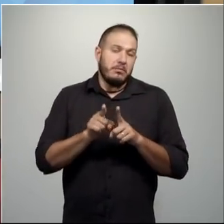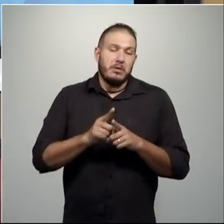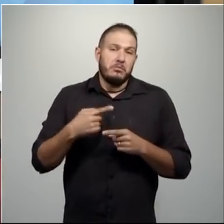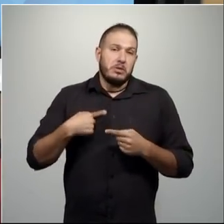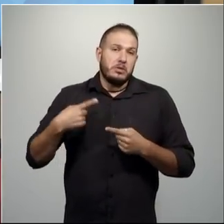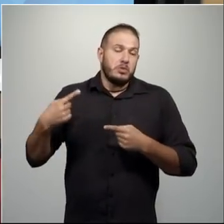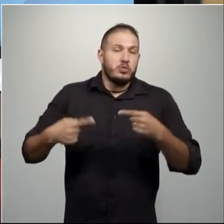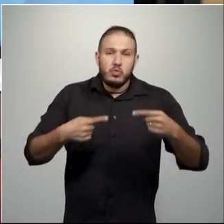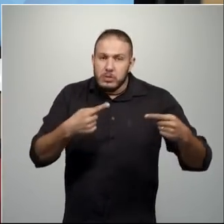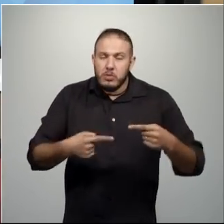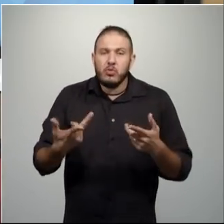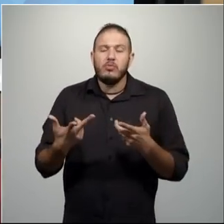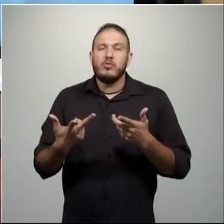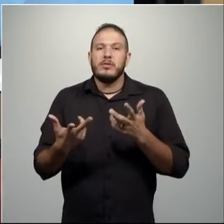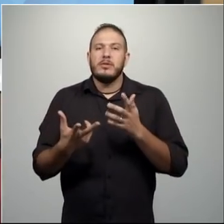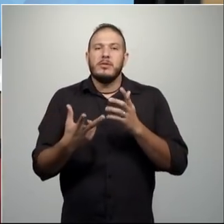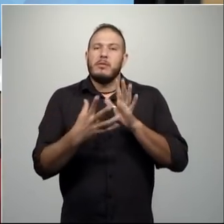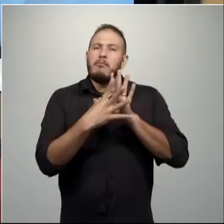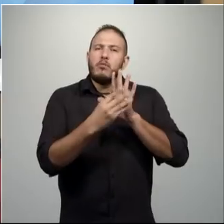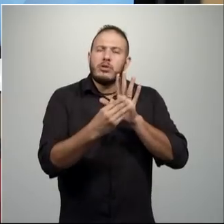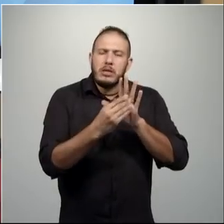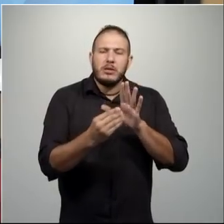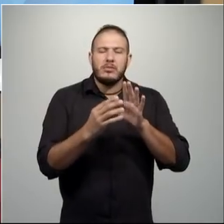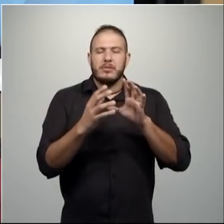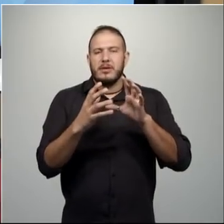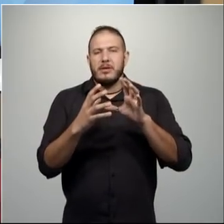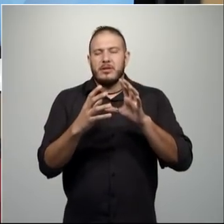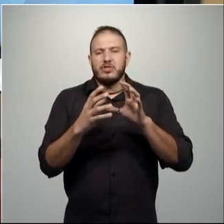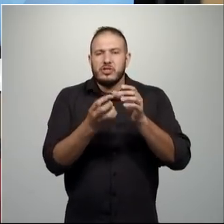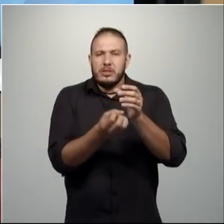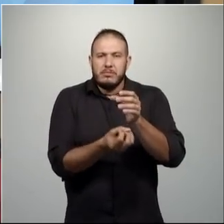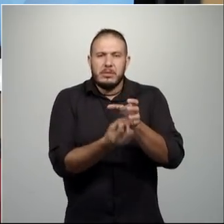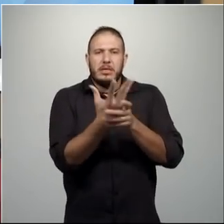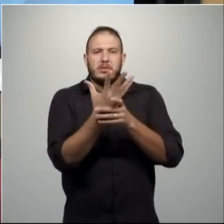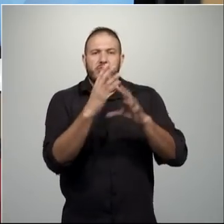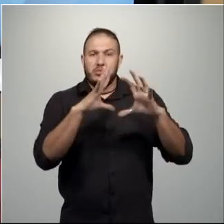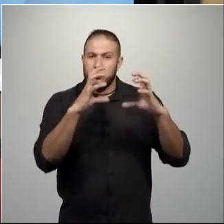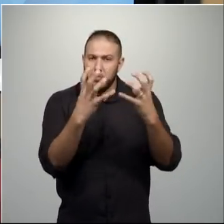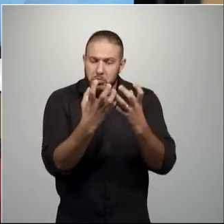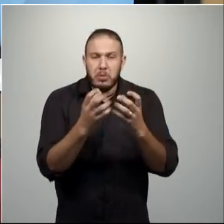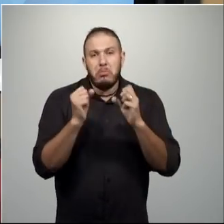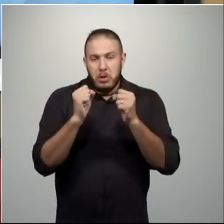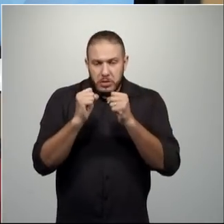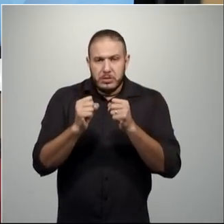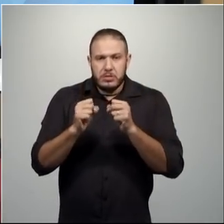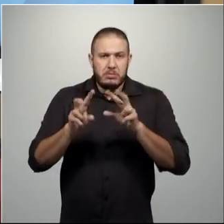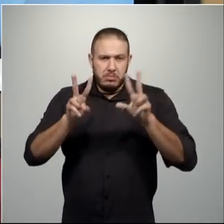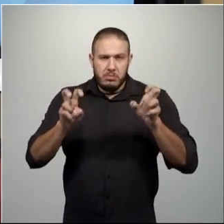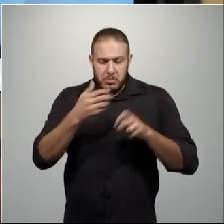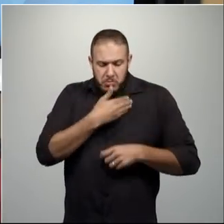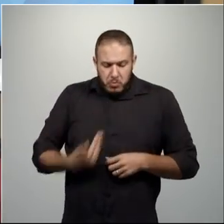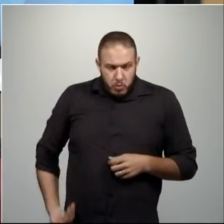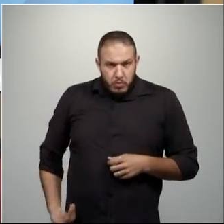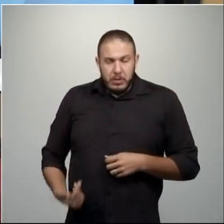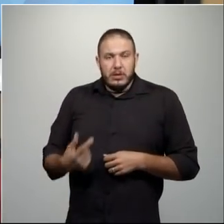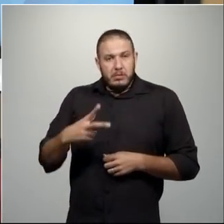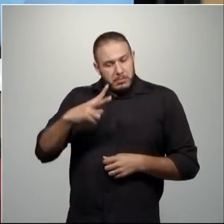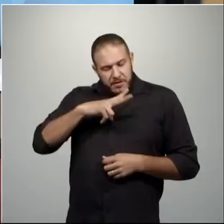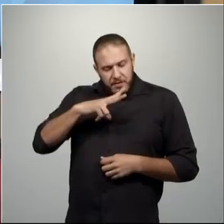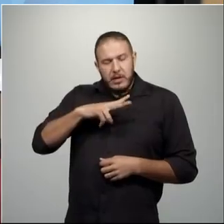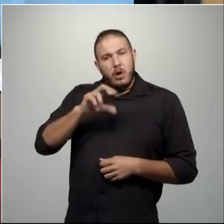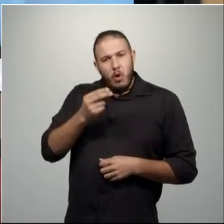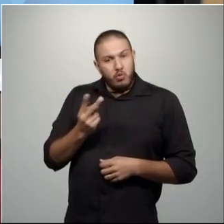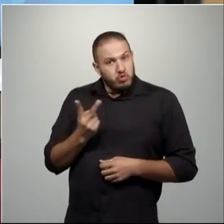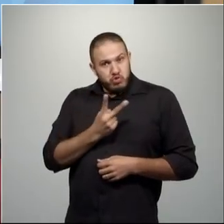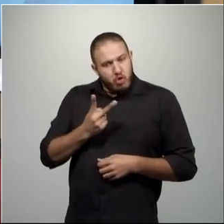sobre modelos de nuvem a modelo de implantação de nuvem pode ser pública privada ou misto desses dois